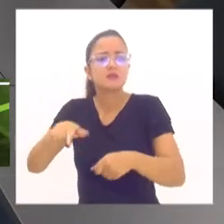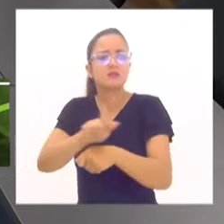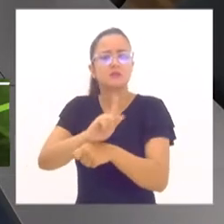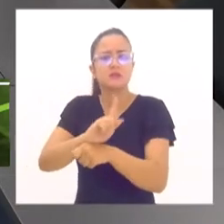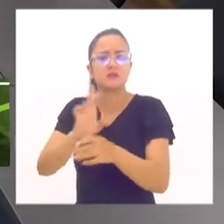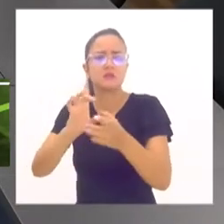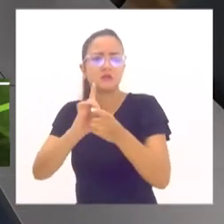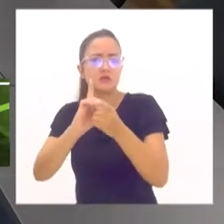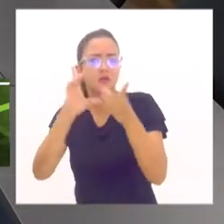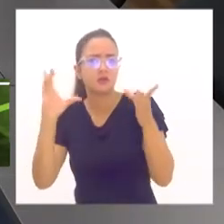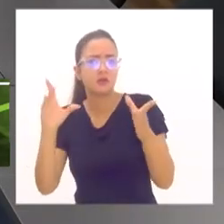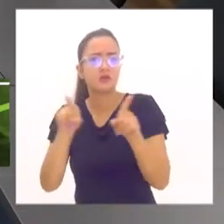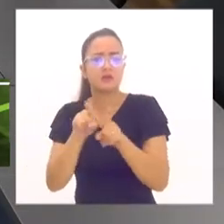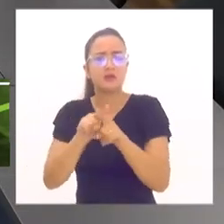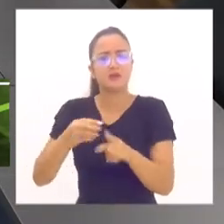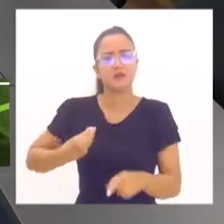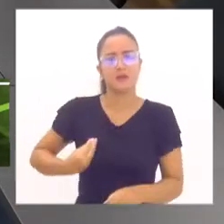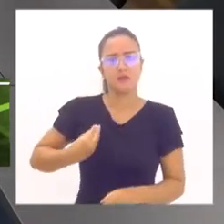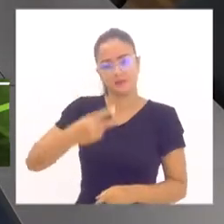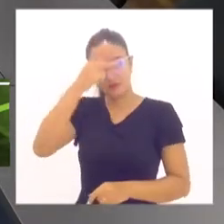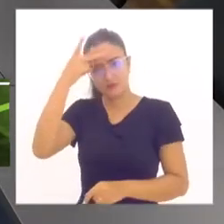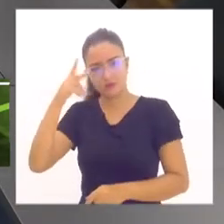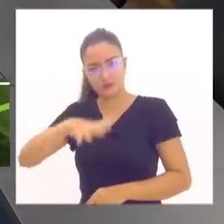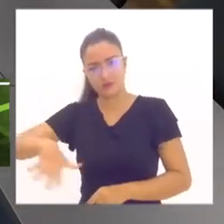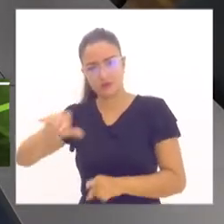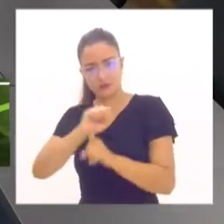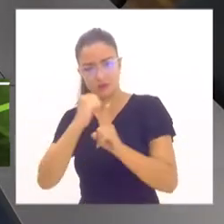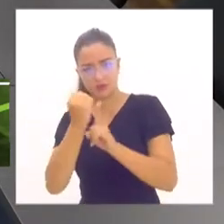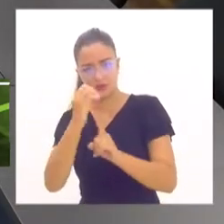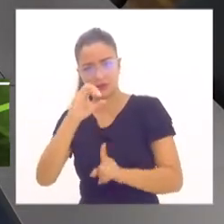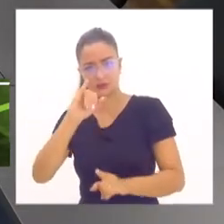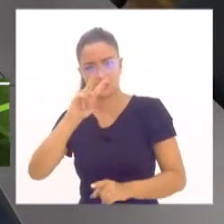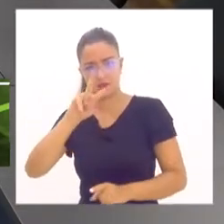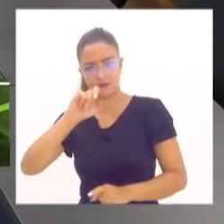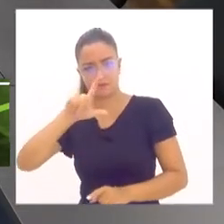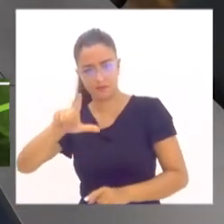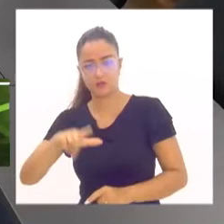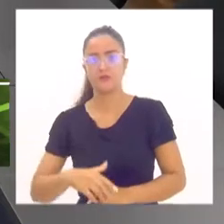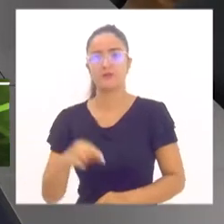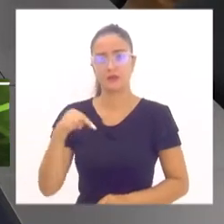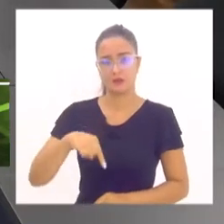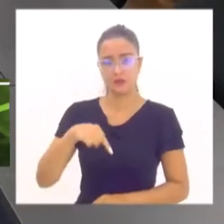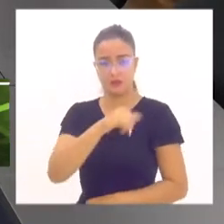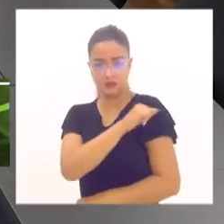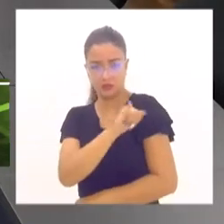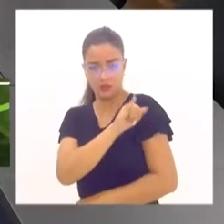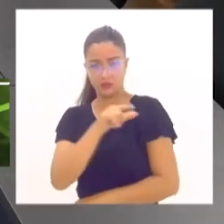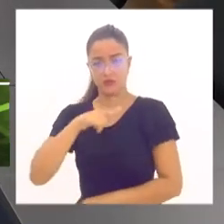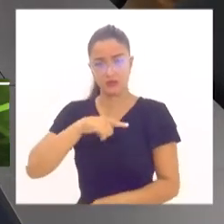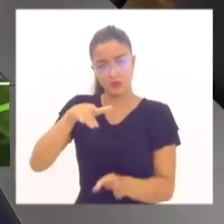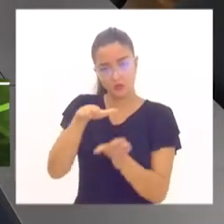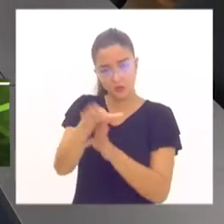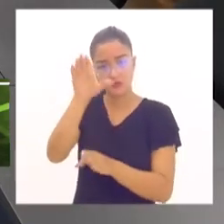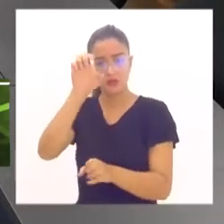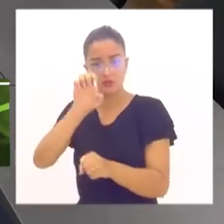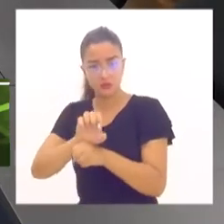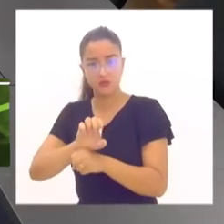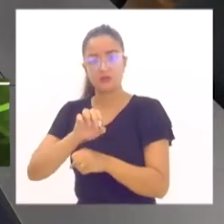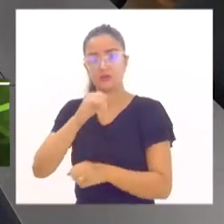participação da sociedade civil. Aqui no Estado do Rio de Janeiro, a gente tem no Conselho Estadual de Educação um